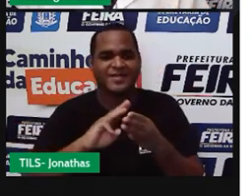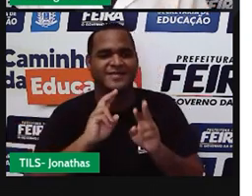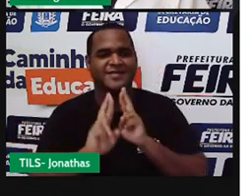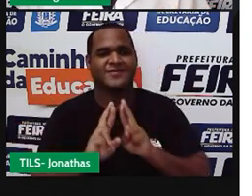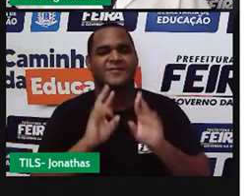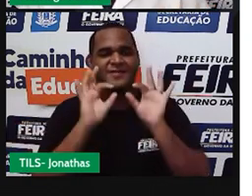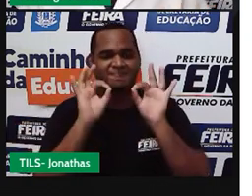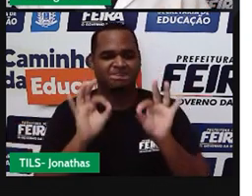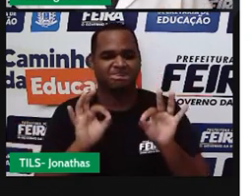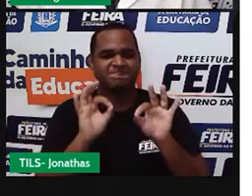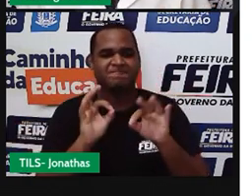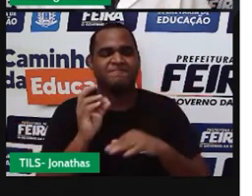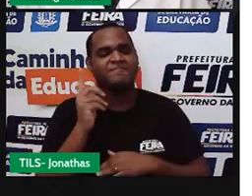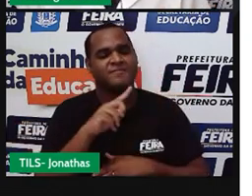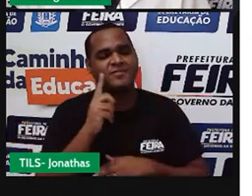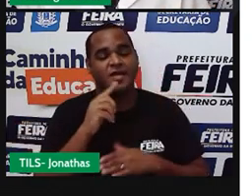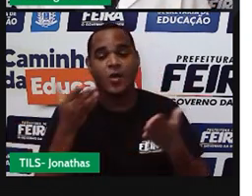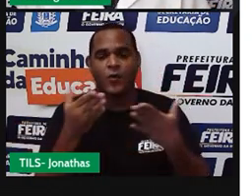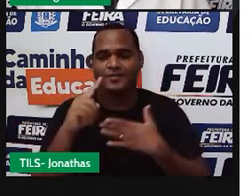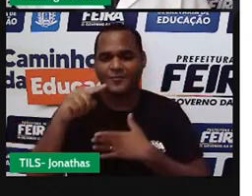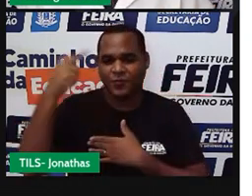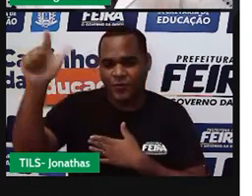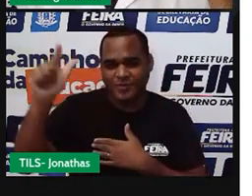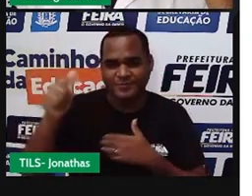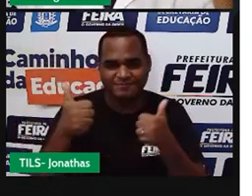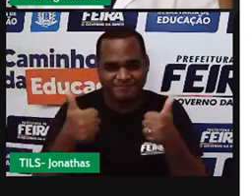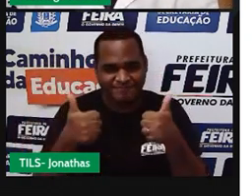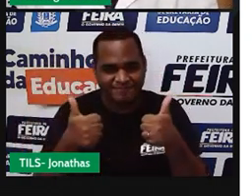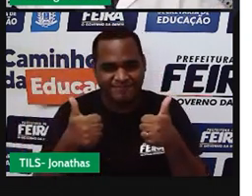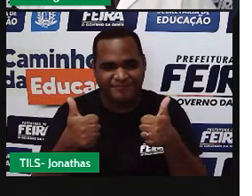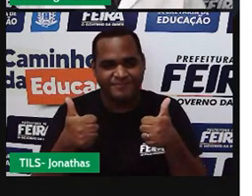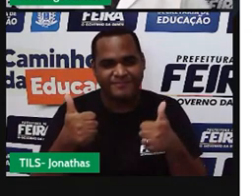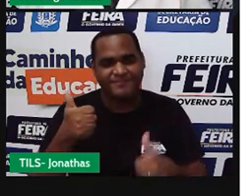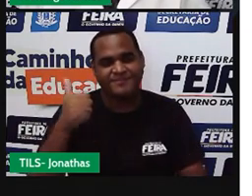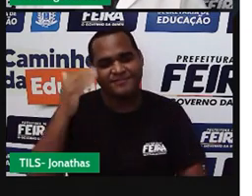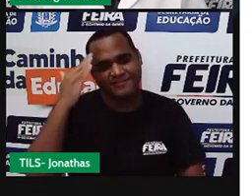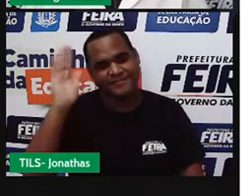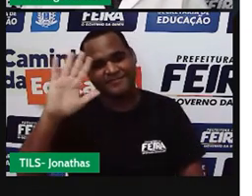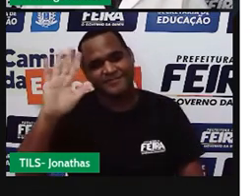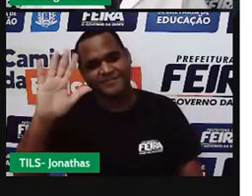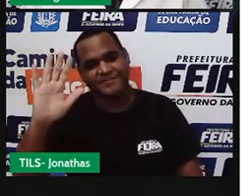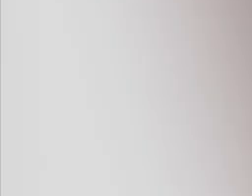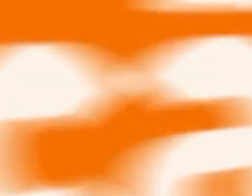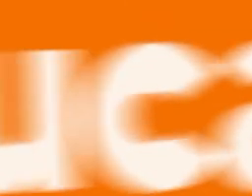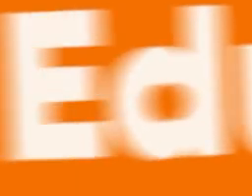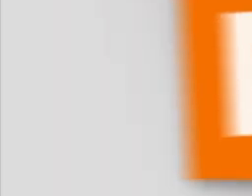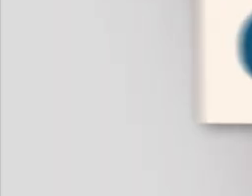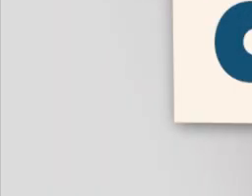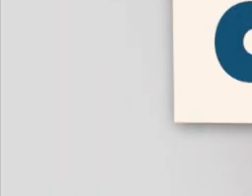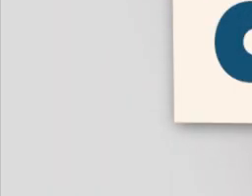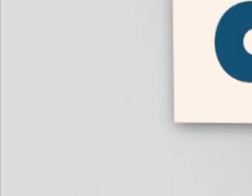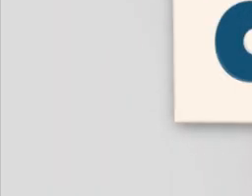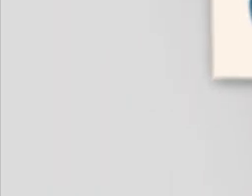matemática solução e a gente se vê na próxima Falou até mais E aí